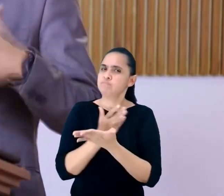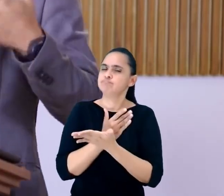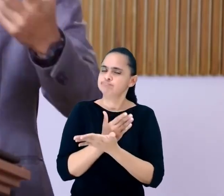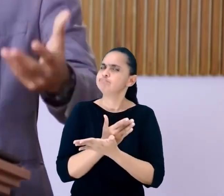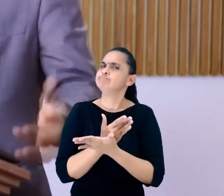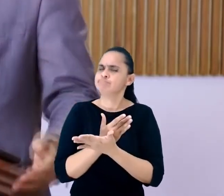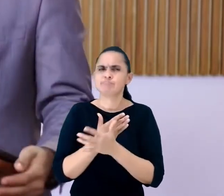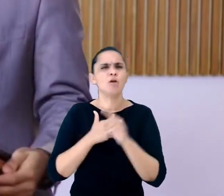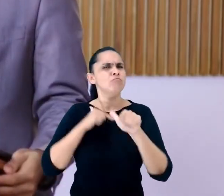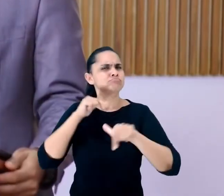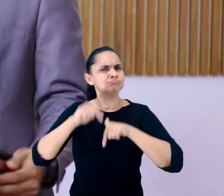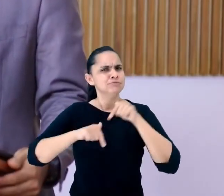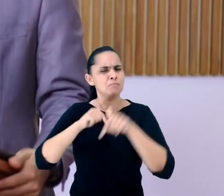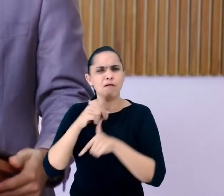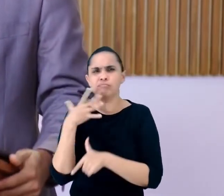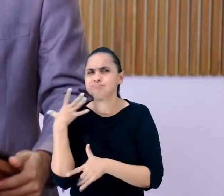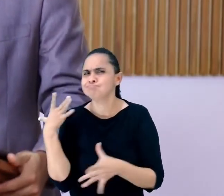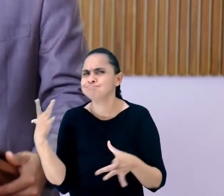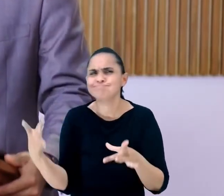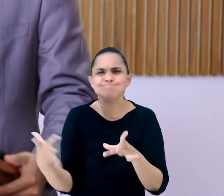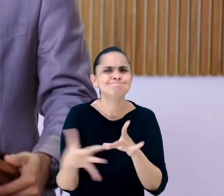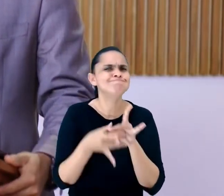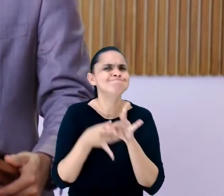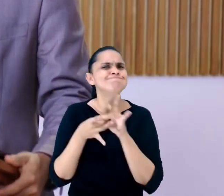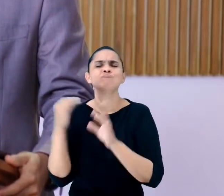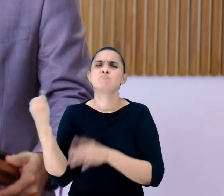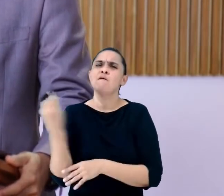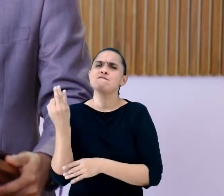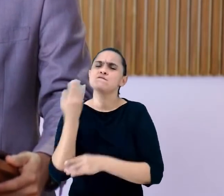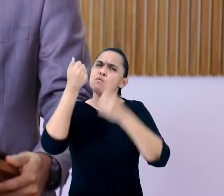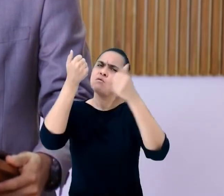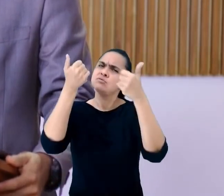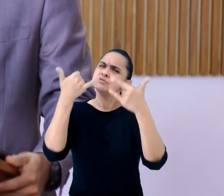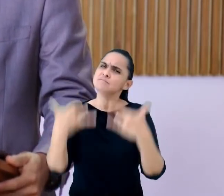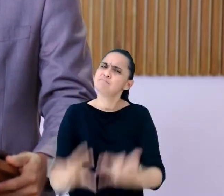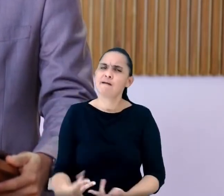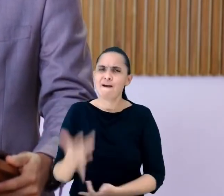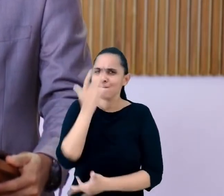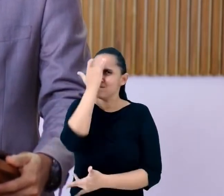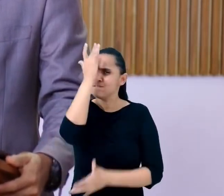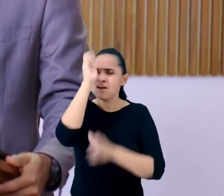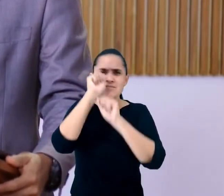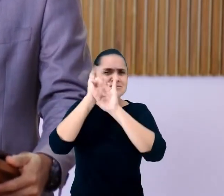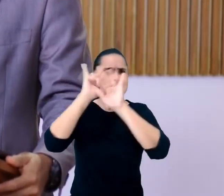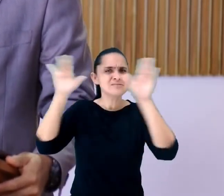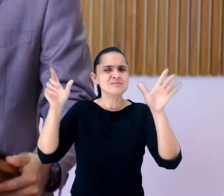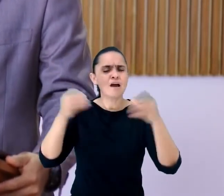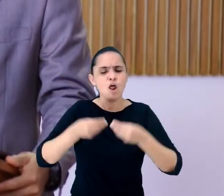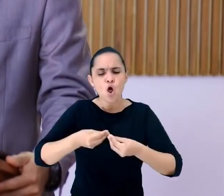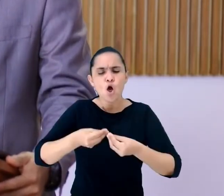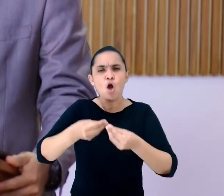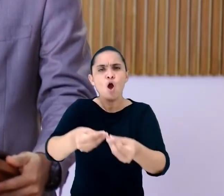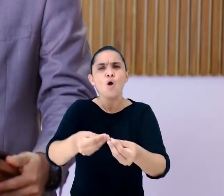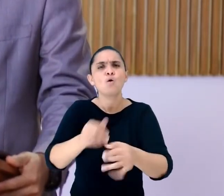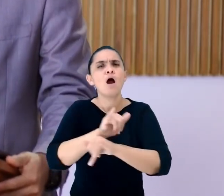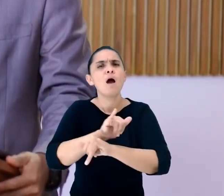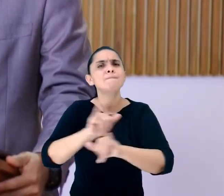onde nós podemos falar de uma forma mais fácil com as pessoas, entregando-lhes a